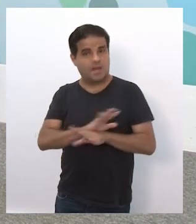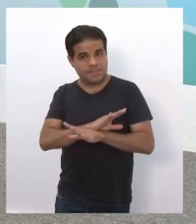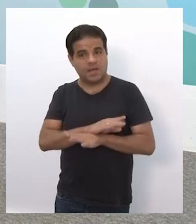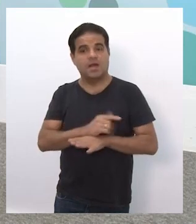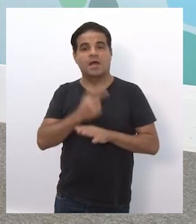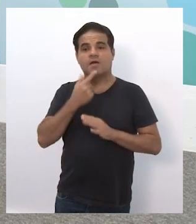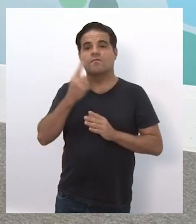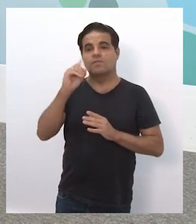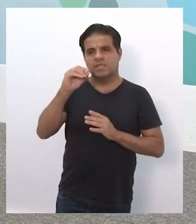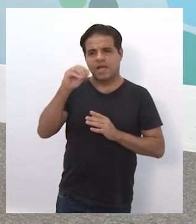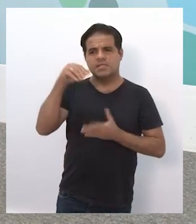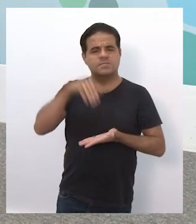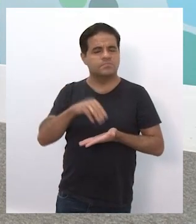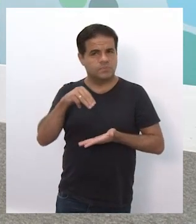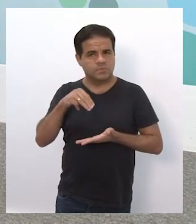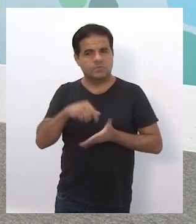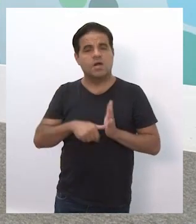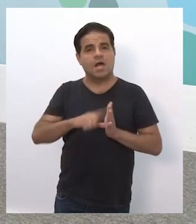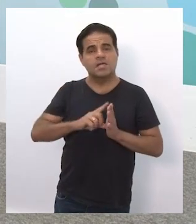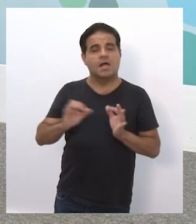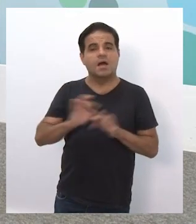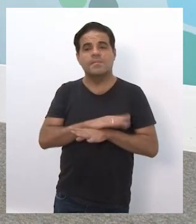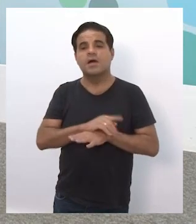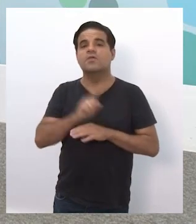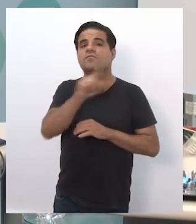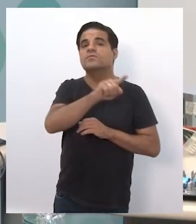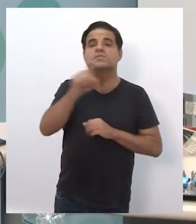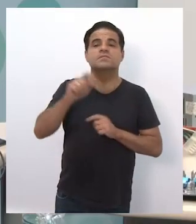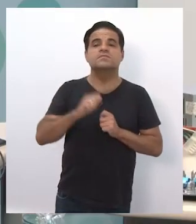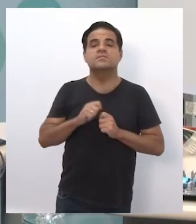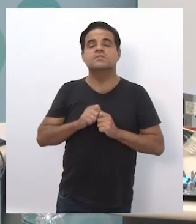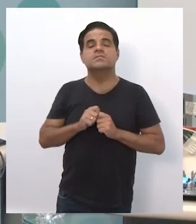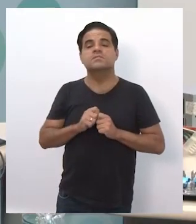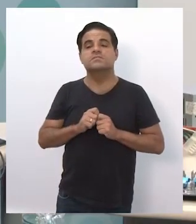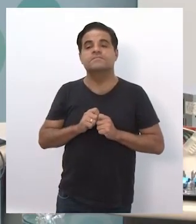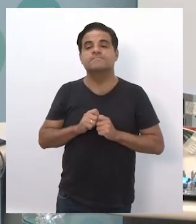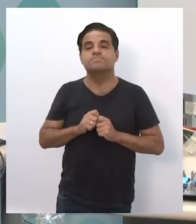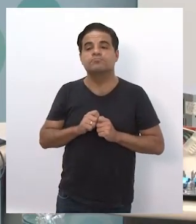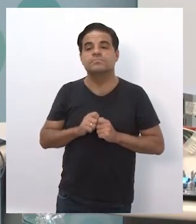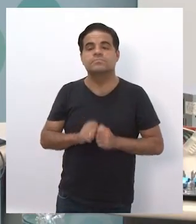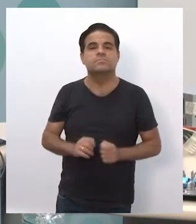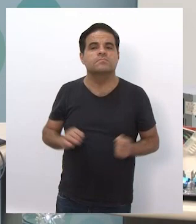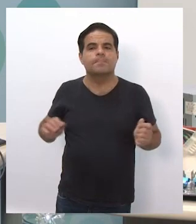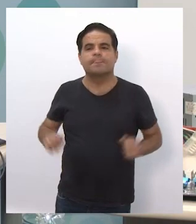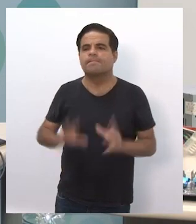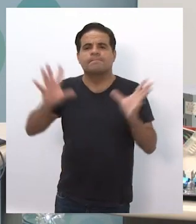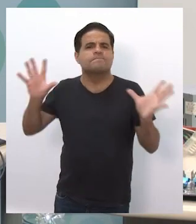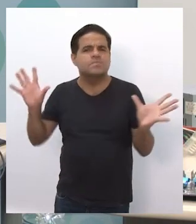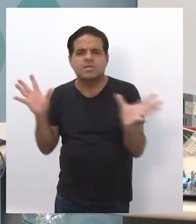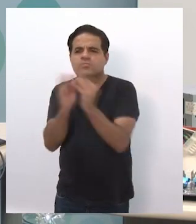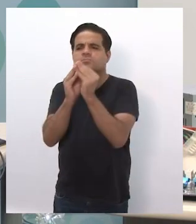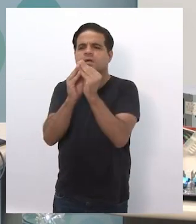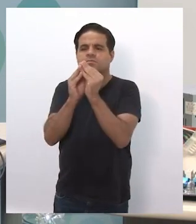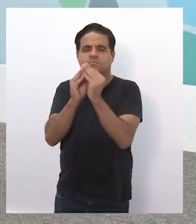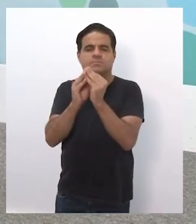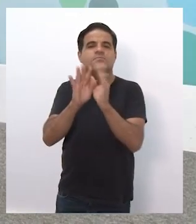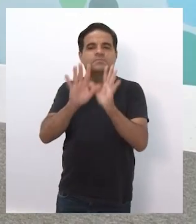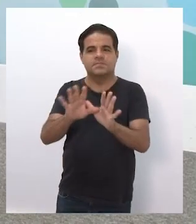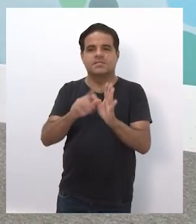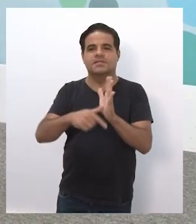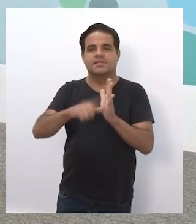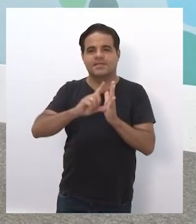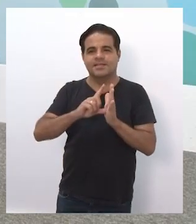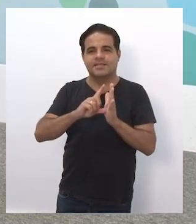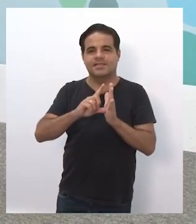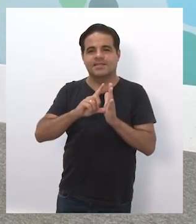falta uns 10 minutinhos, antes de terminar, para vocês fazerem aí um resumão. Tá, mas antes de fazer esse